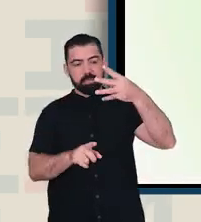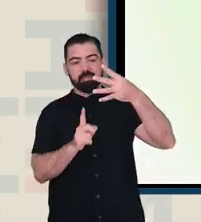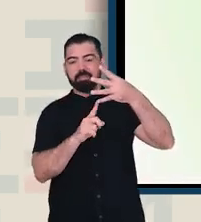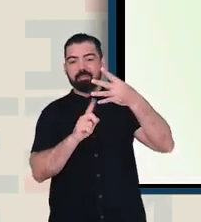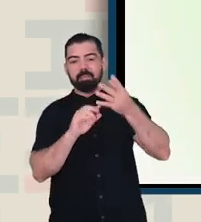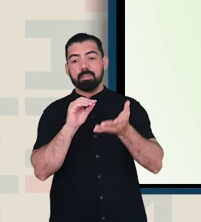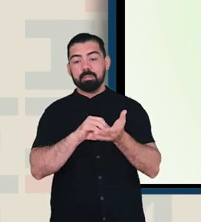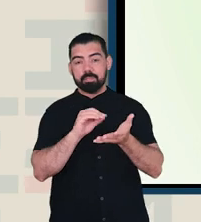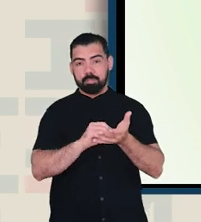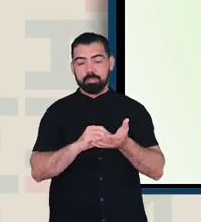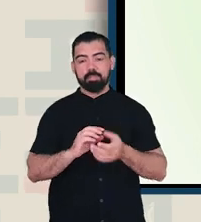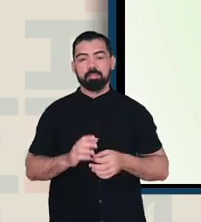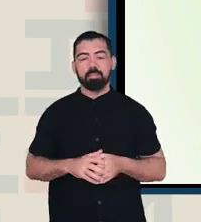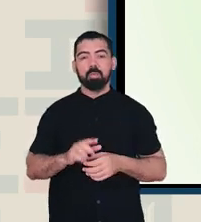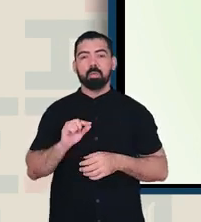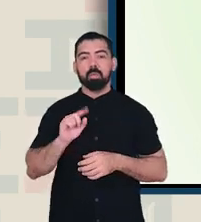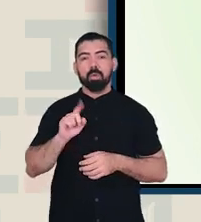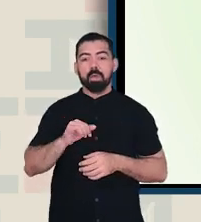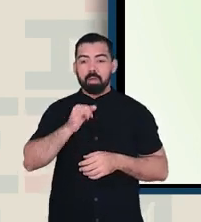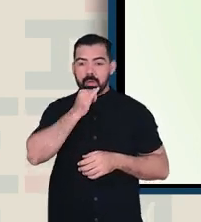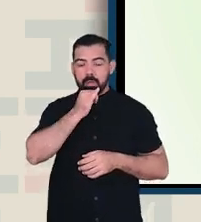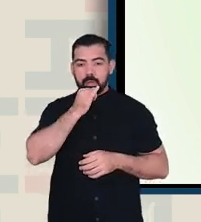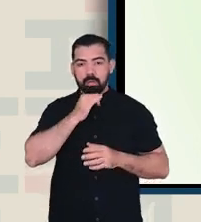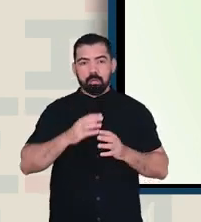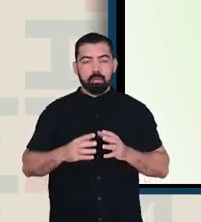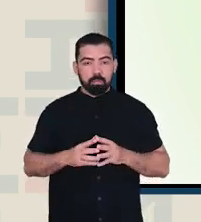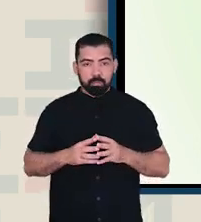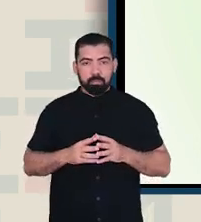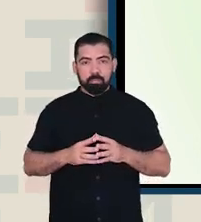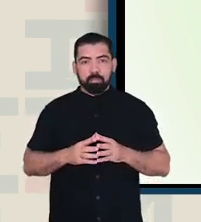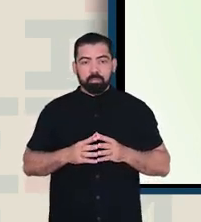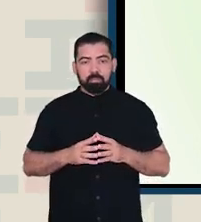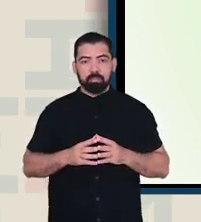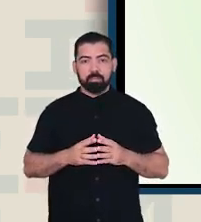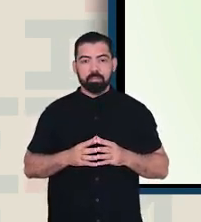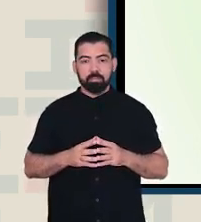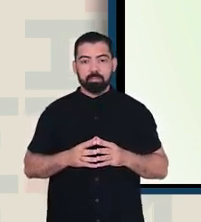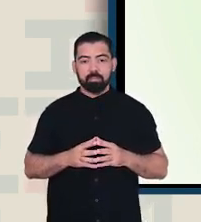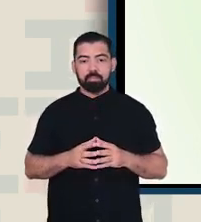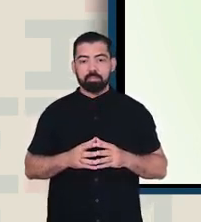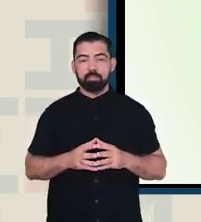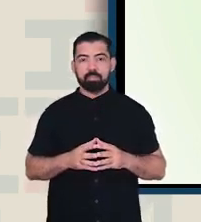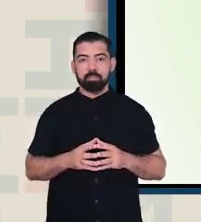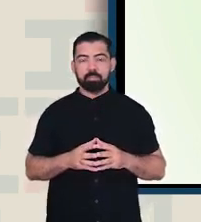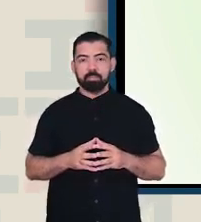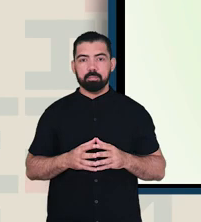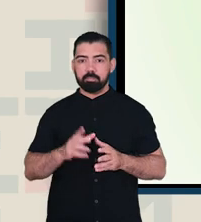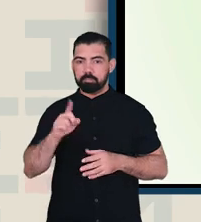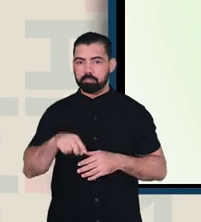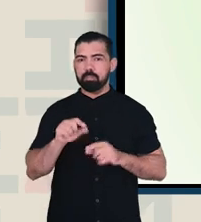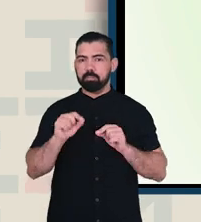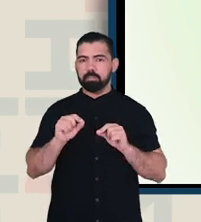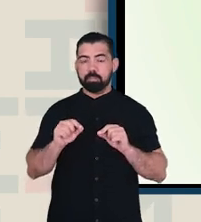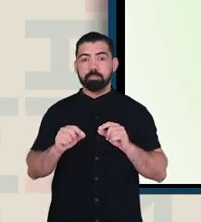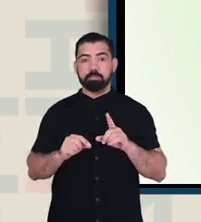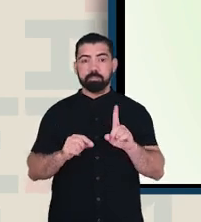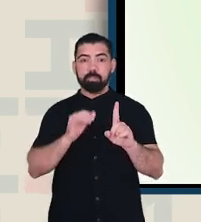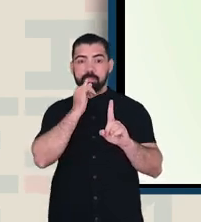É o microfone que você encosta no corpo que vai soar. Certo? E isso também é transformado em